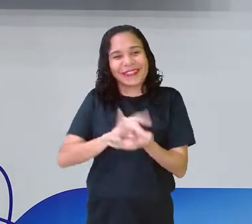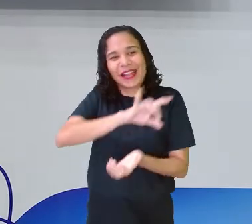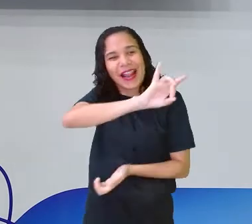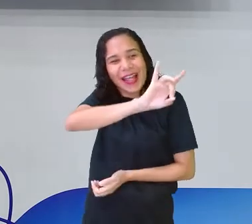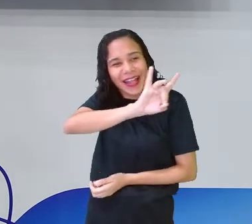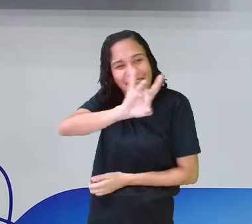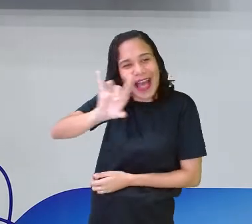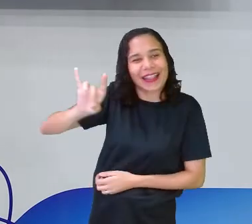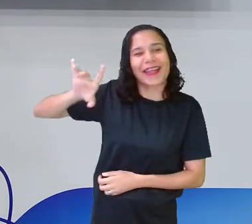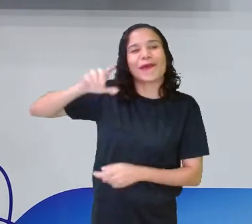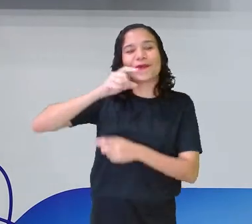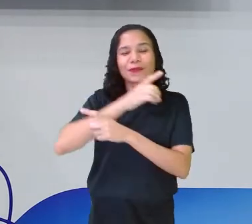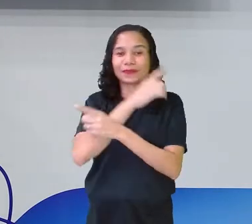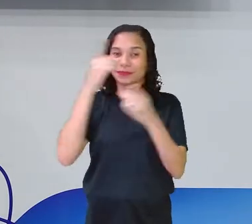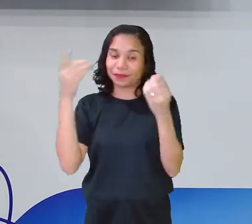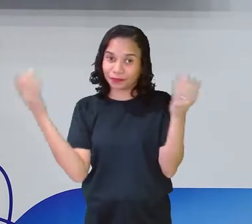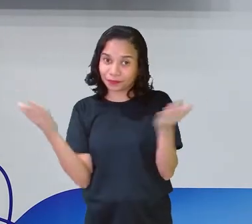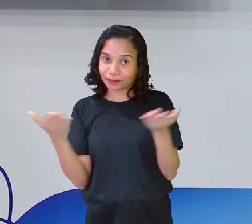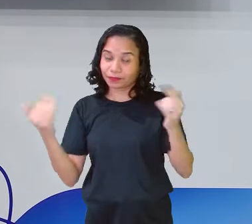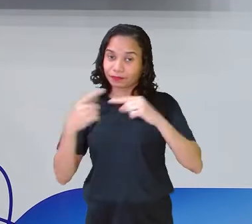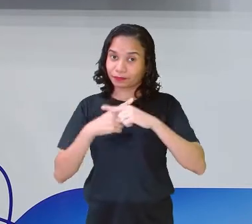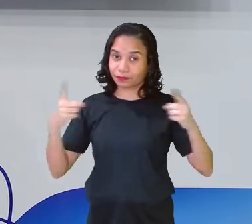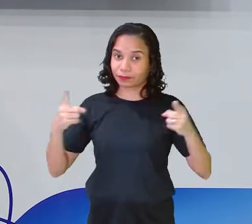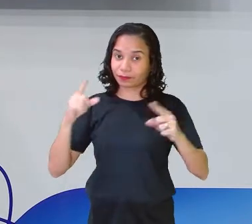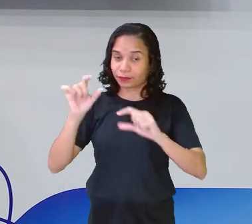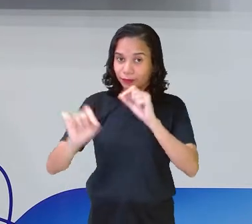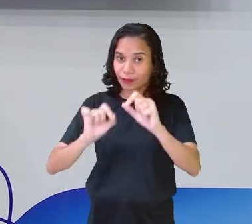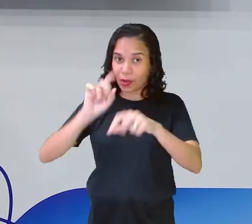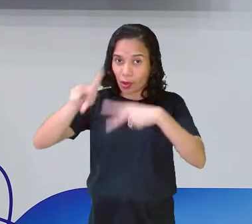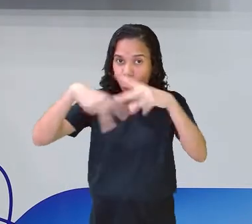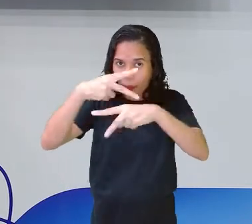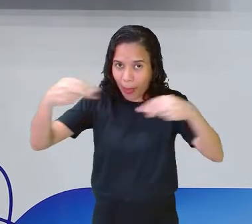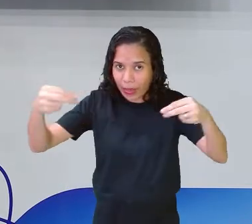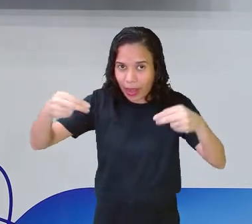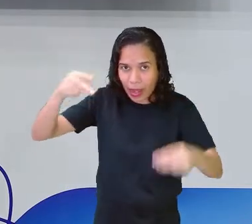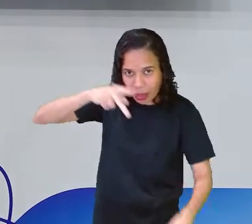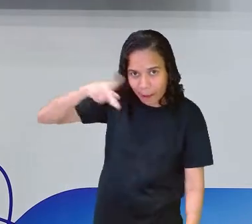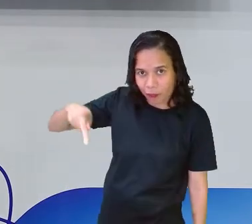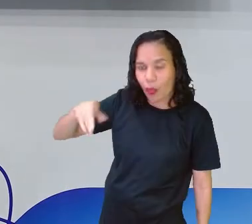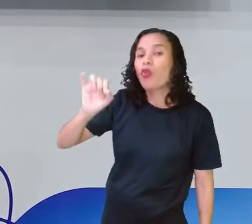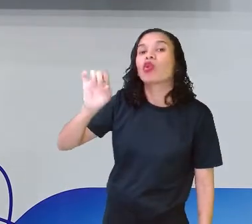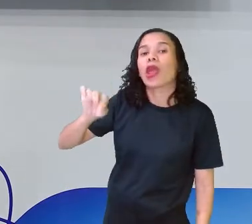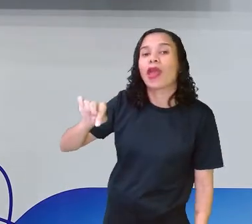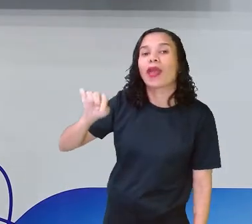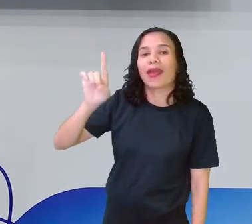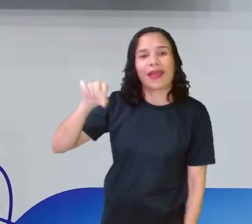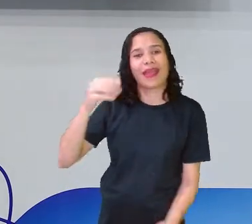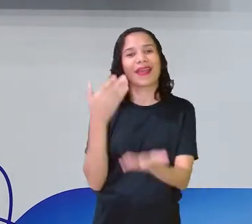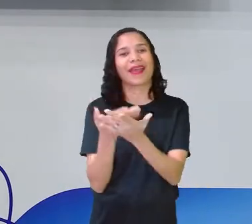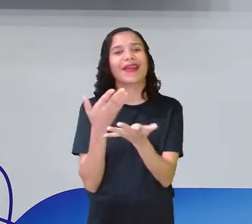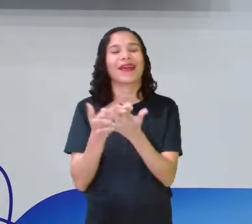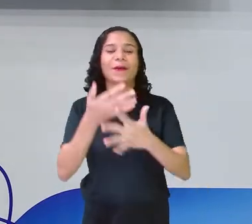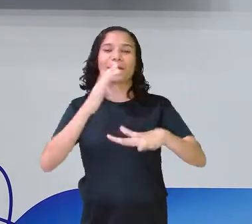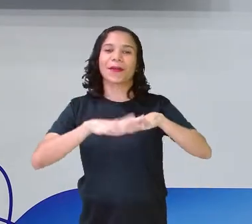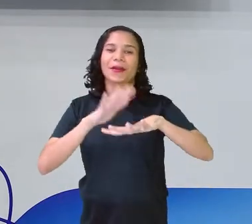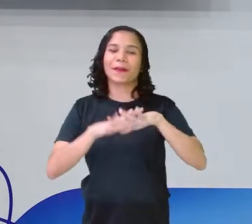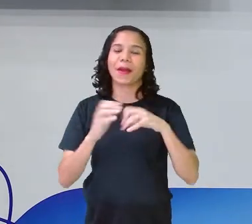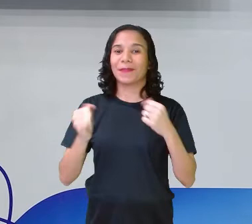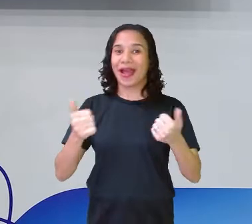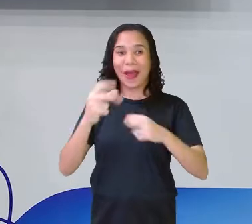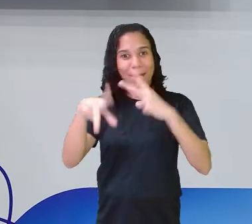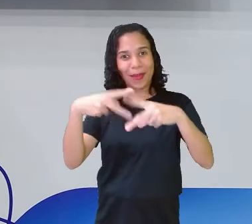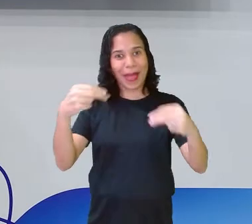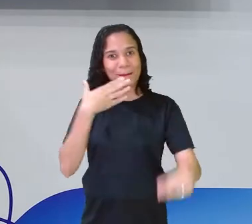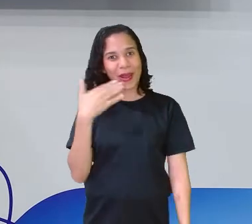abraçadas no dia de hoje, tá? Mas o presente da professora vai ser uma aula de matemática, tá bom? Tem